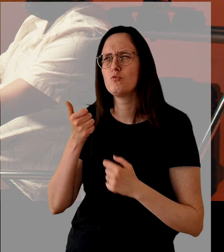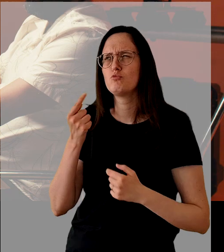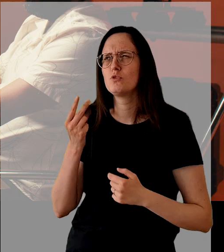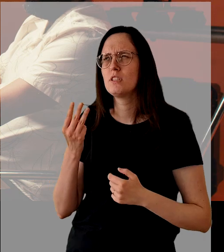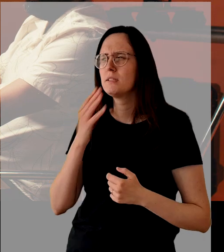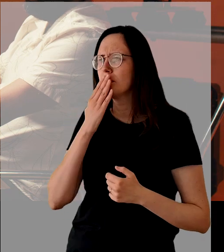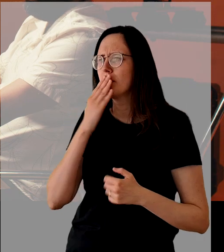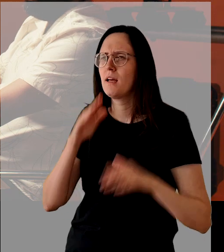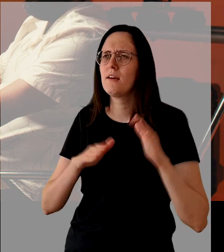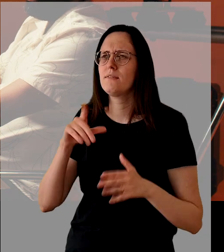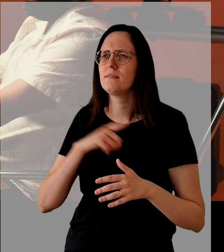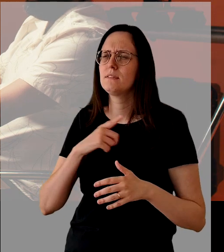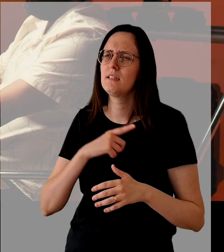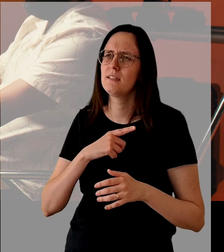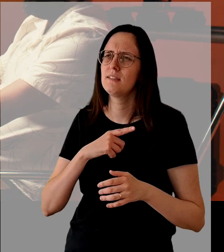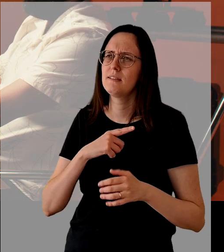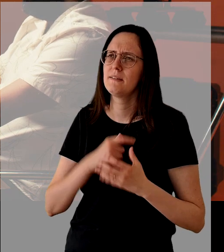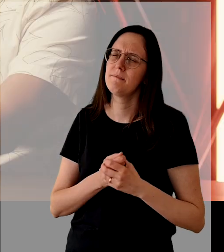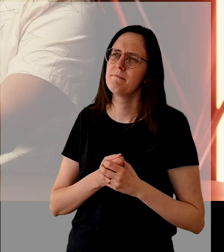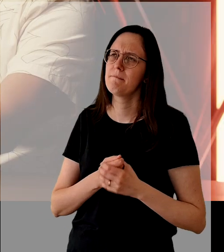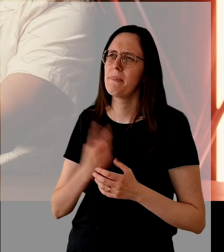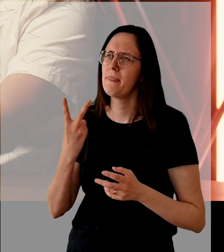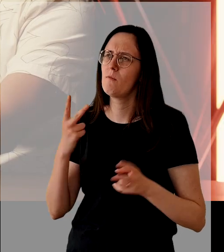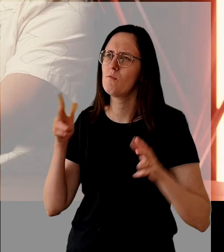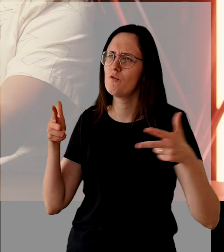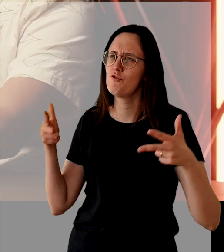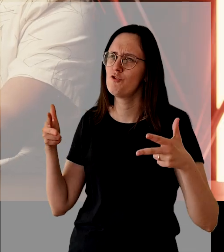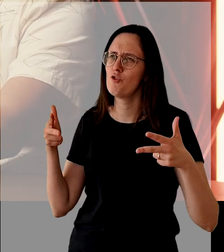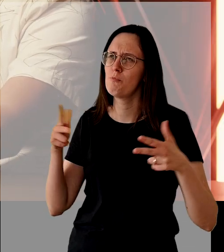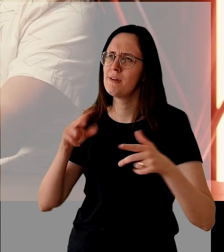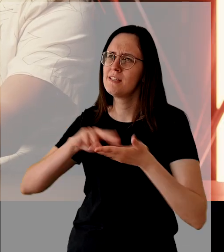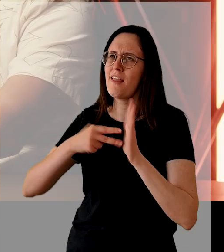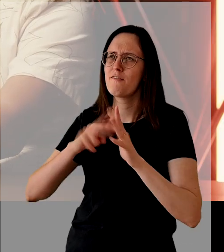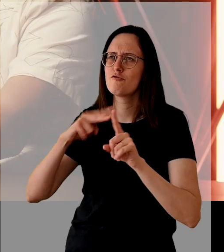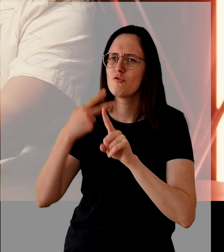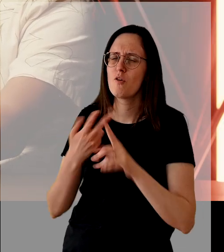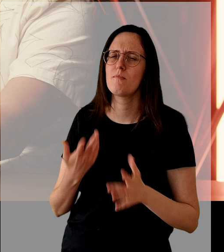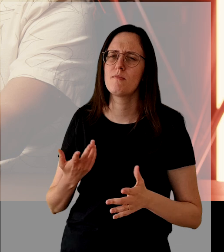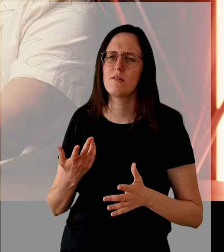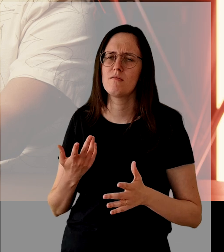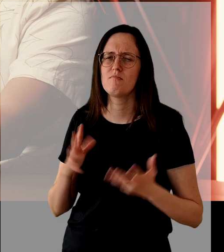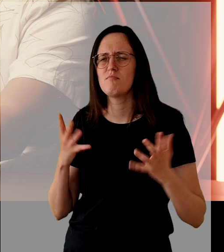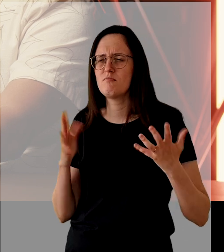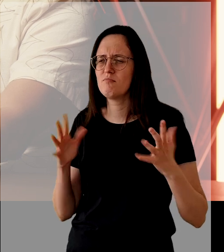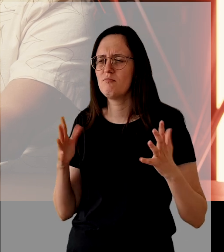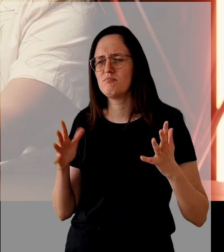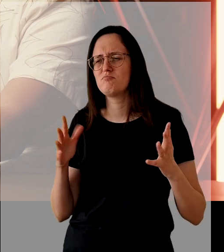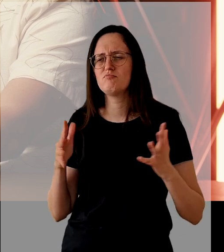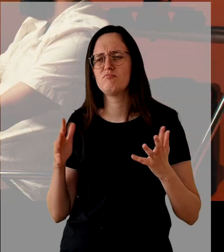terceiro, às vezes se tiver 2 câmeras, aí já dobra, aí